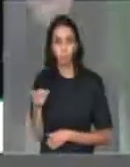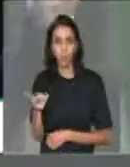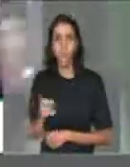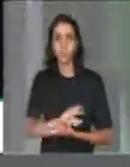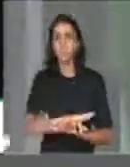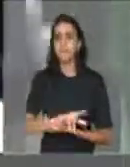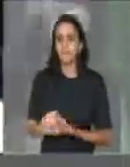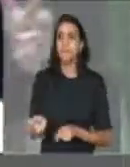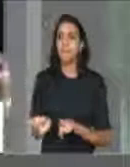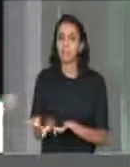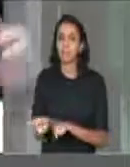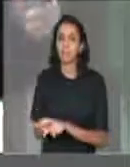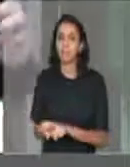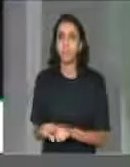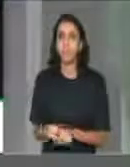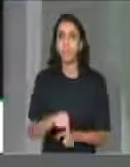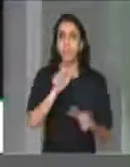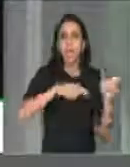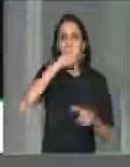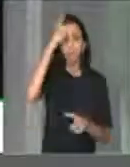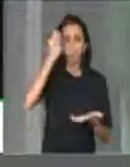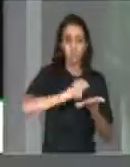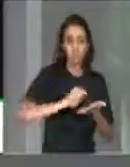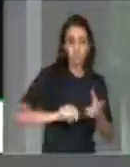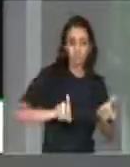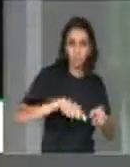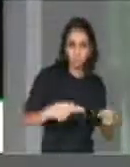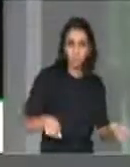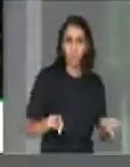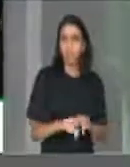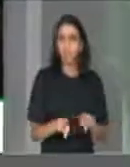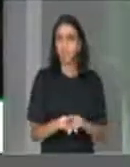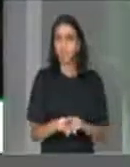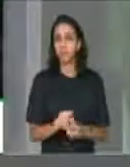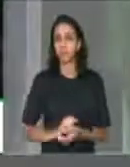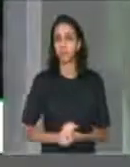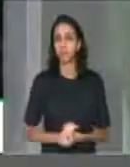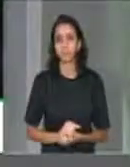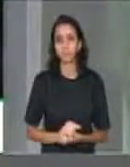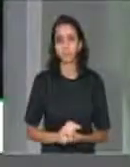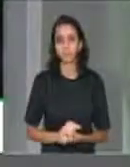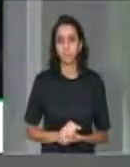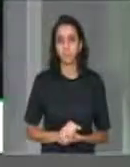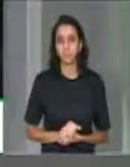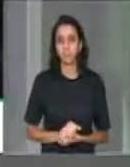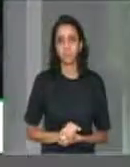nossos grupos, dos cordões de bois de pássaro, ou mesmo dos cordões de